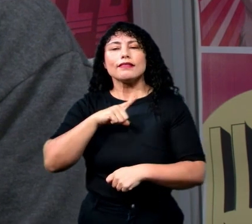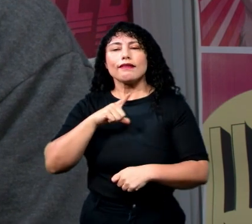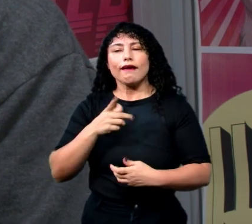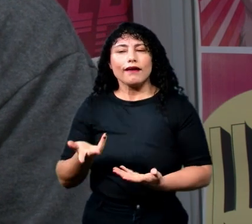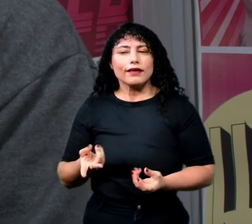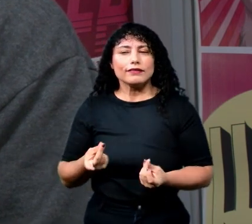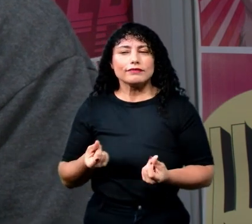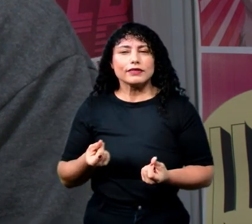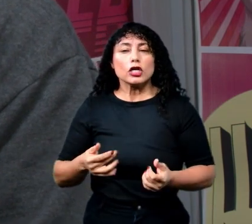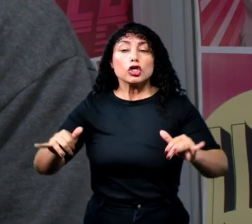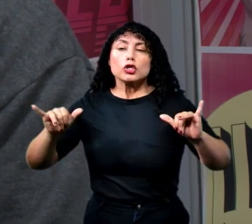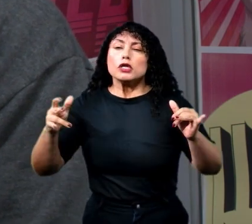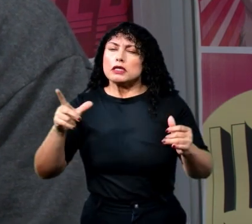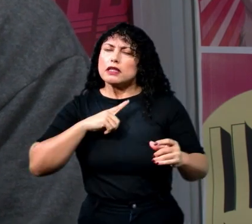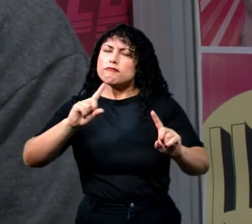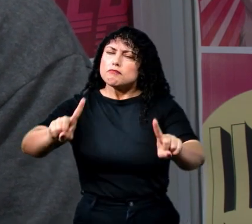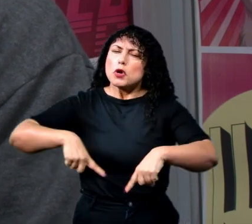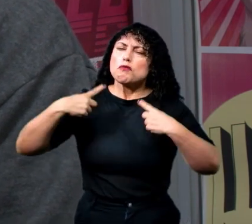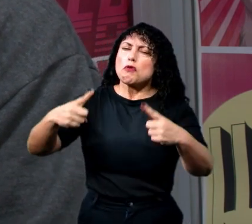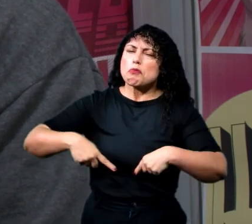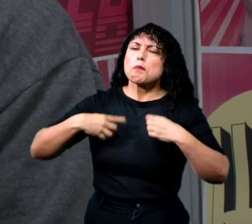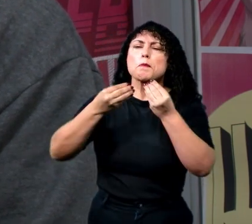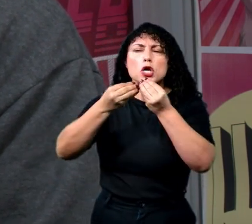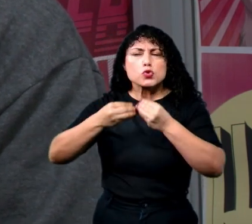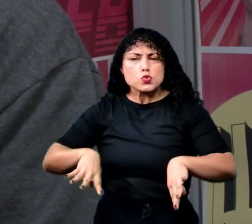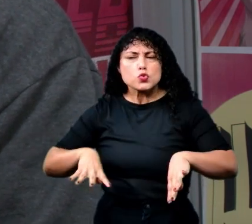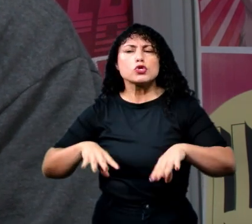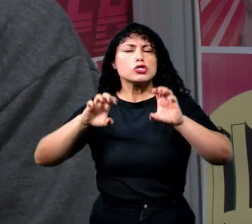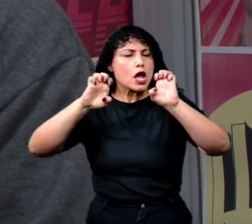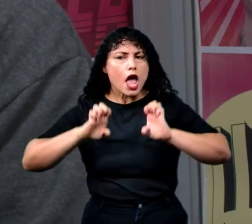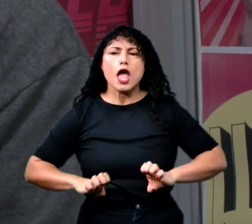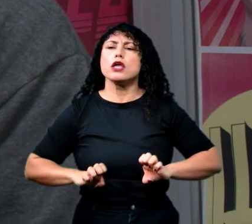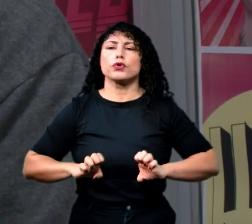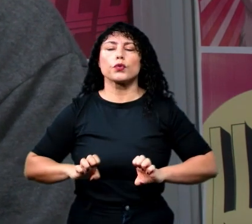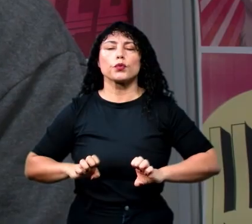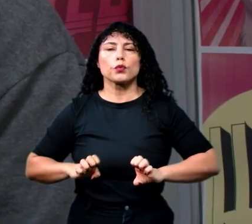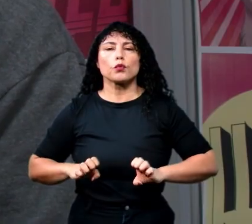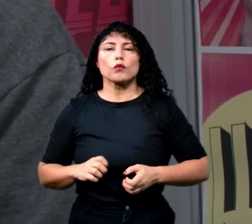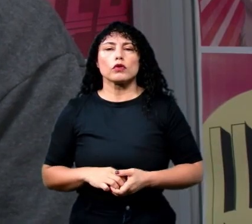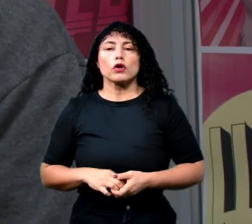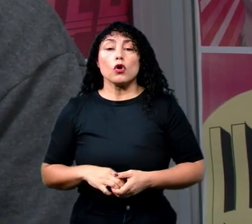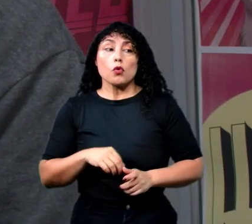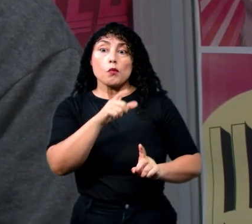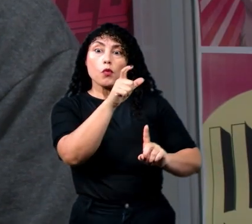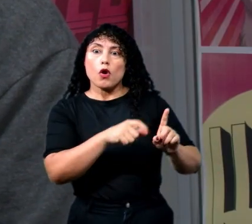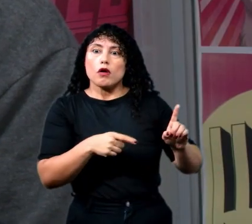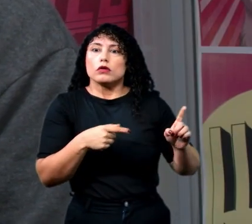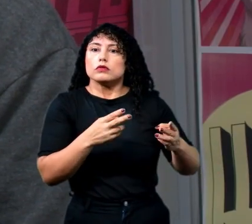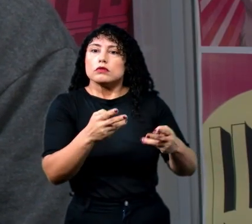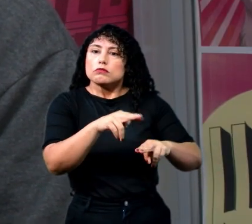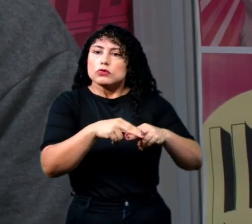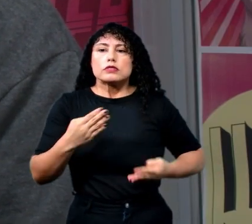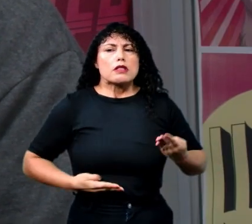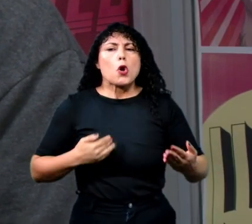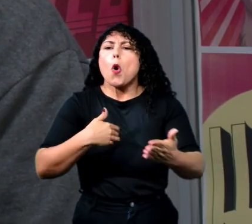pessoa que sofreu algum tipo de dano, né, ético, né, com um servidor, qualquer